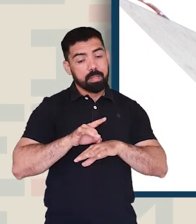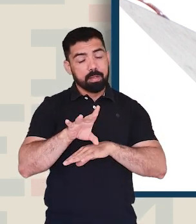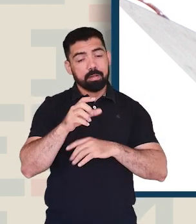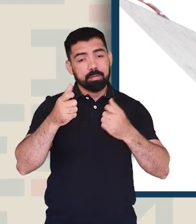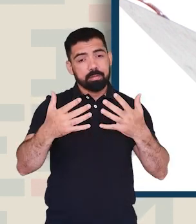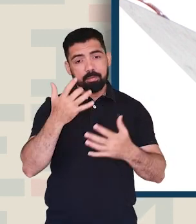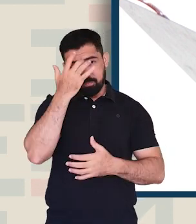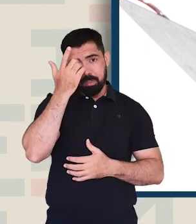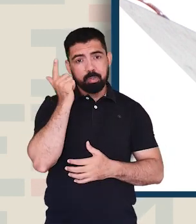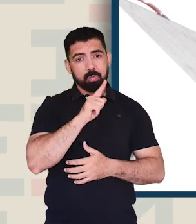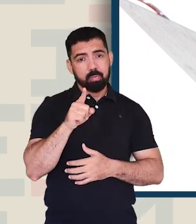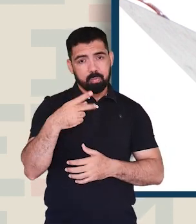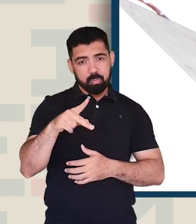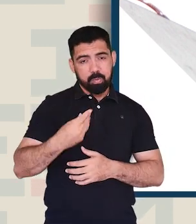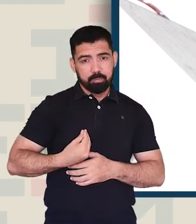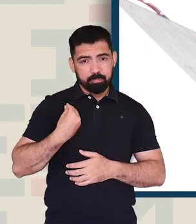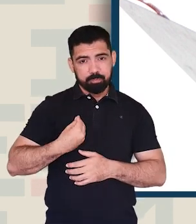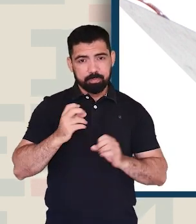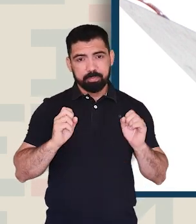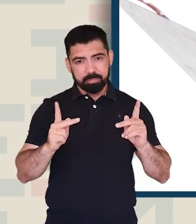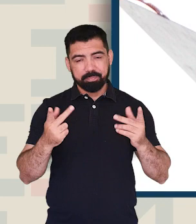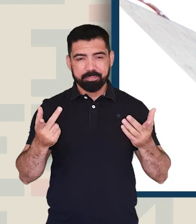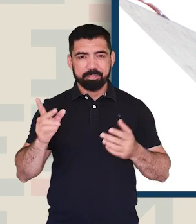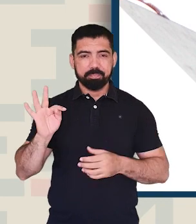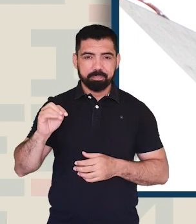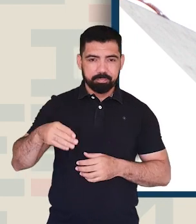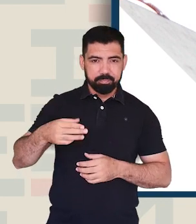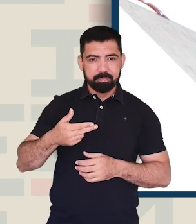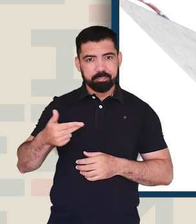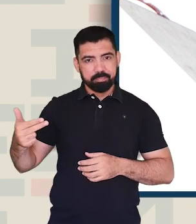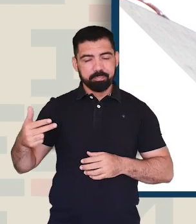para facilitar a vida, né? De todos. Então,